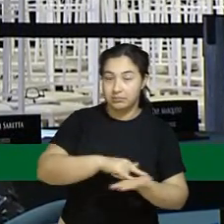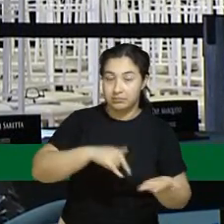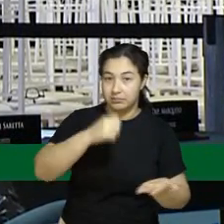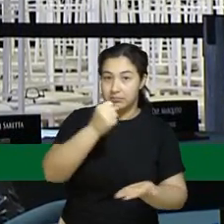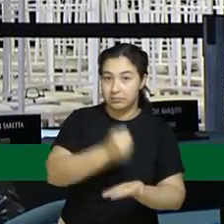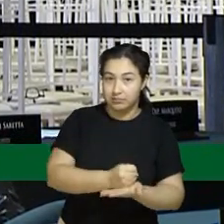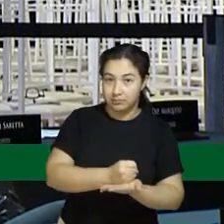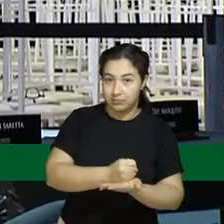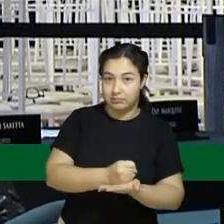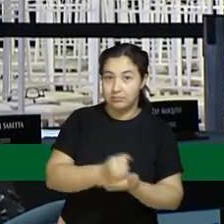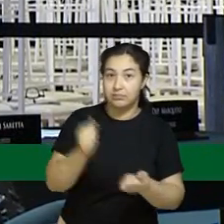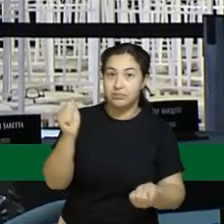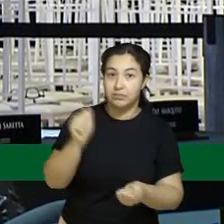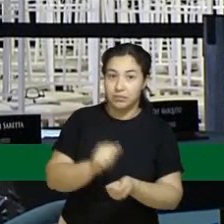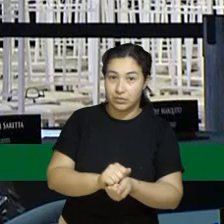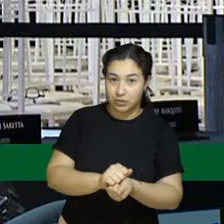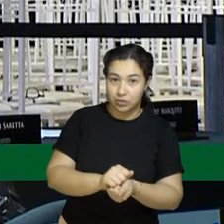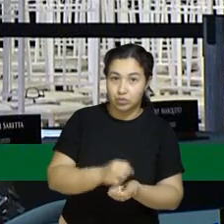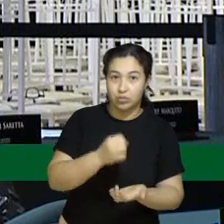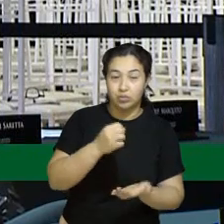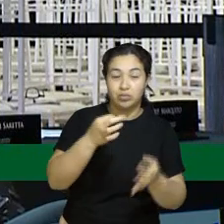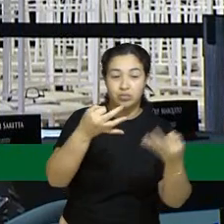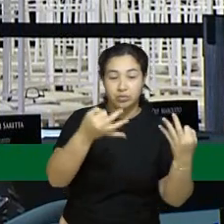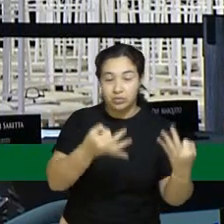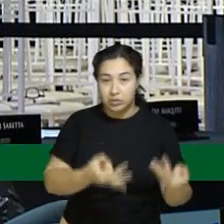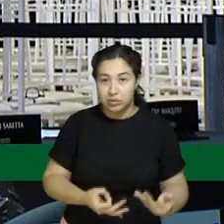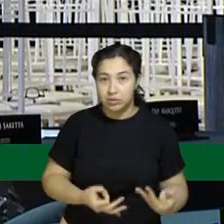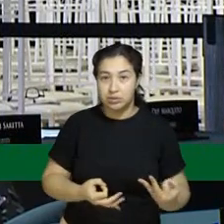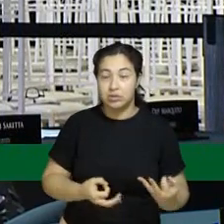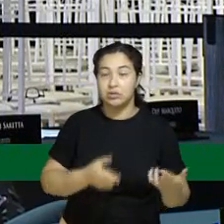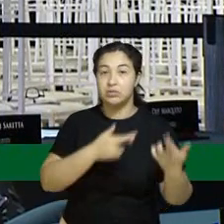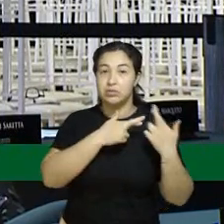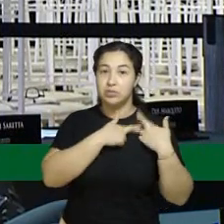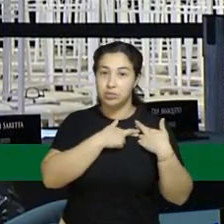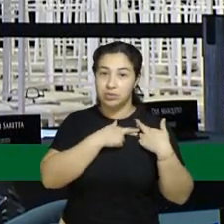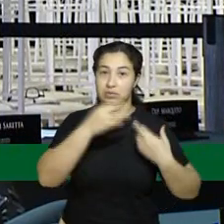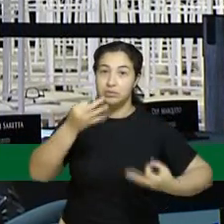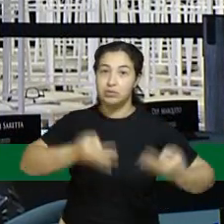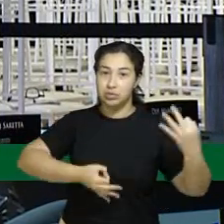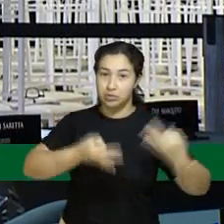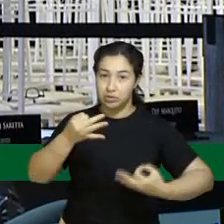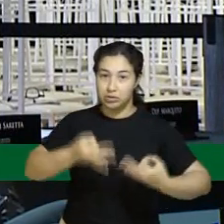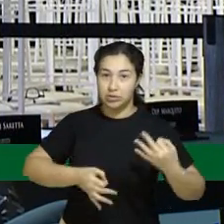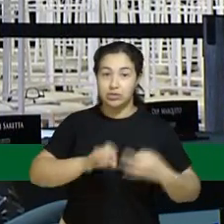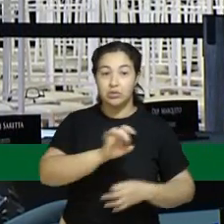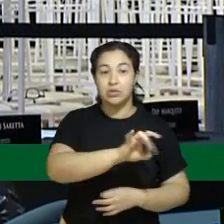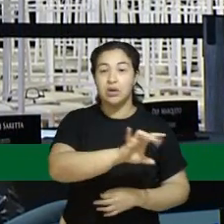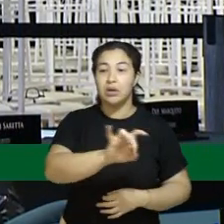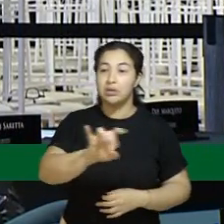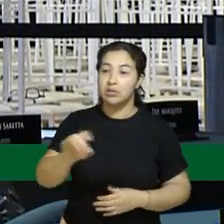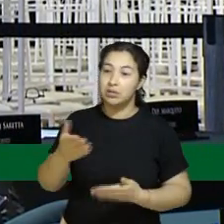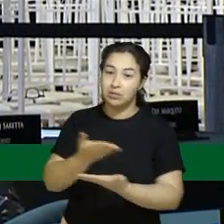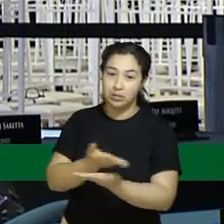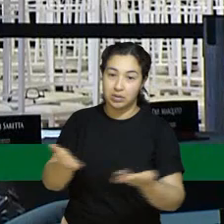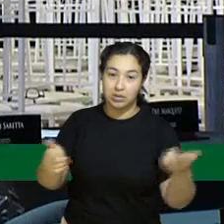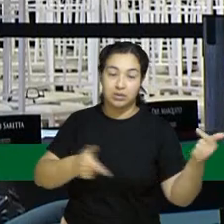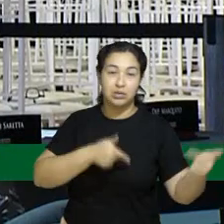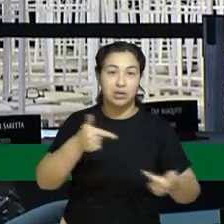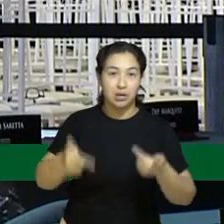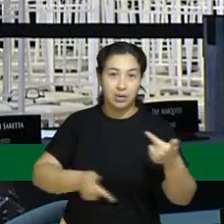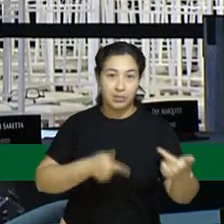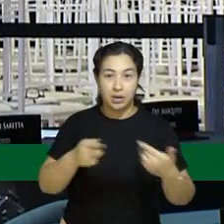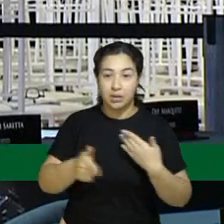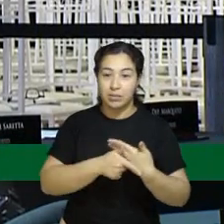com contrato, papel passado, como se diz, responsabilidade jurídica, cada um no seu quadrado, cada um respondendo pelos seus